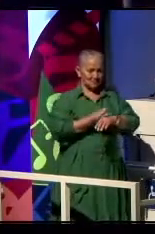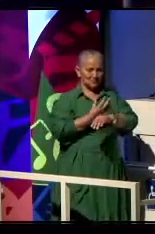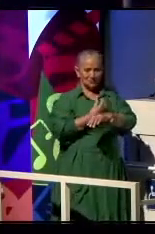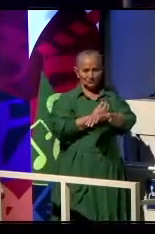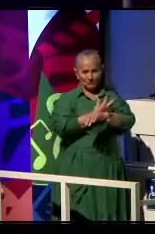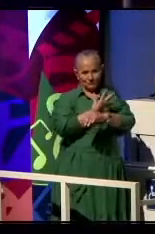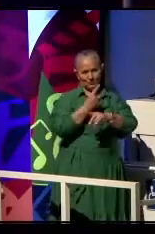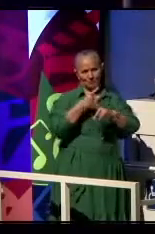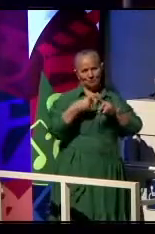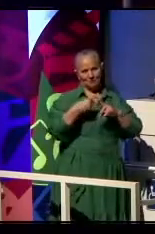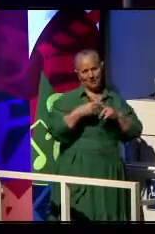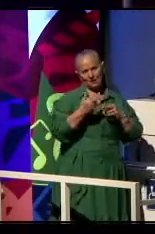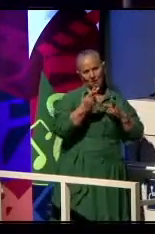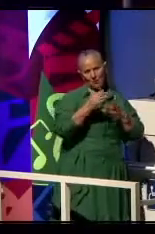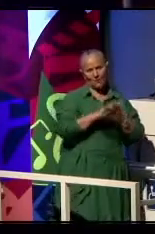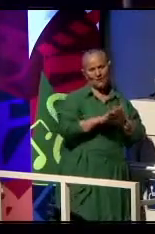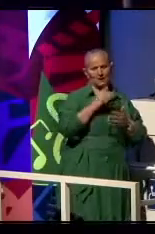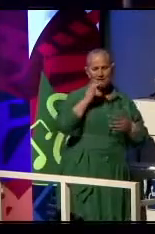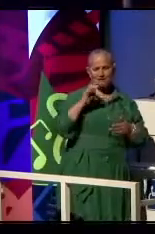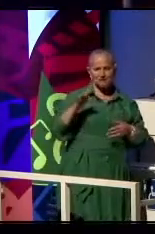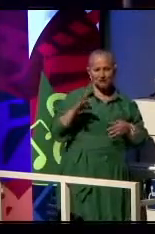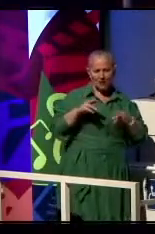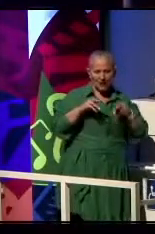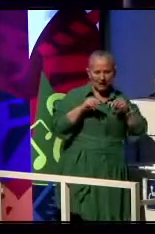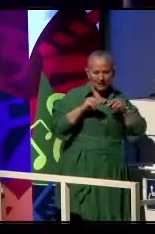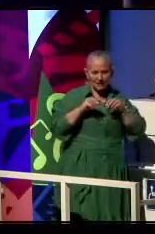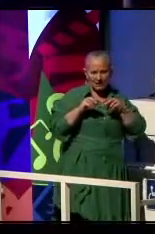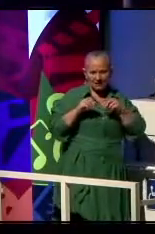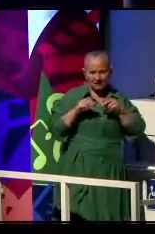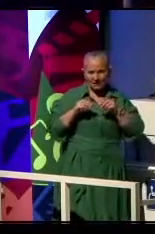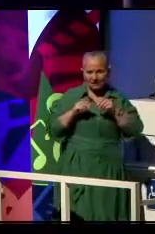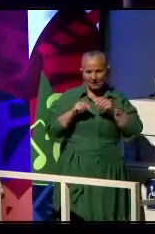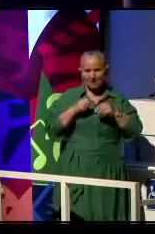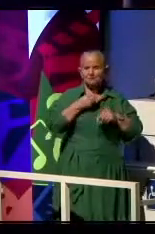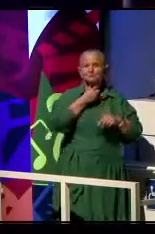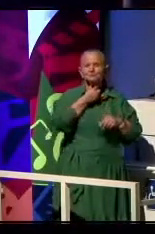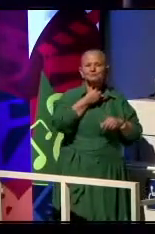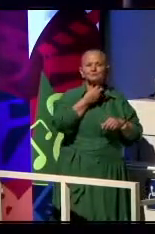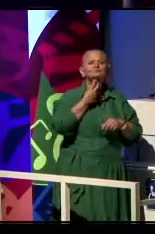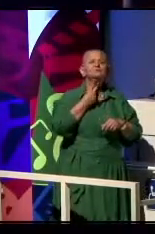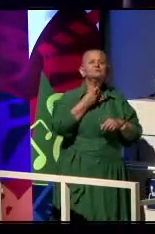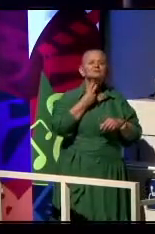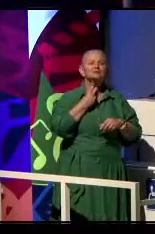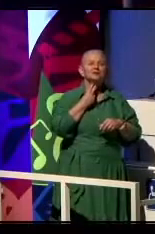Ponta de Areia, por exemplo. E ele abre a boca um pouquinho só, e sai aquela voz